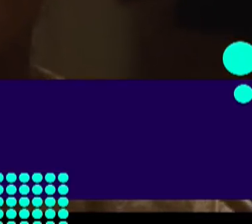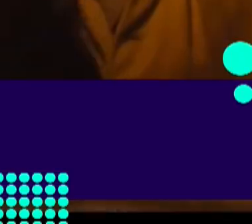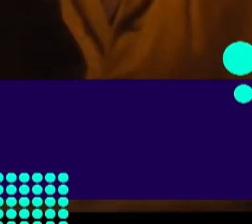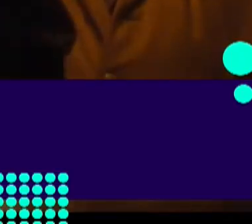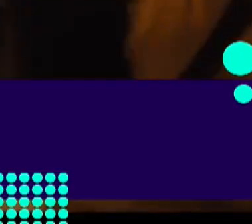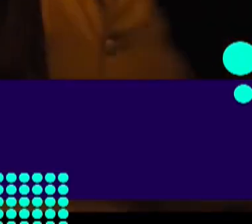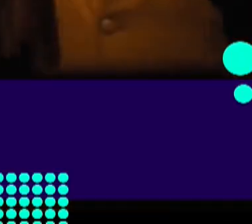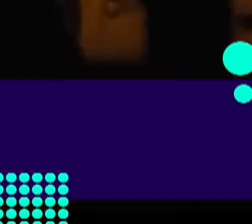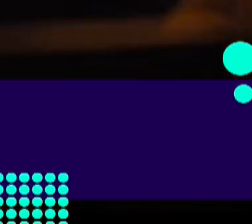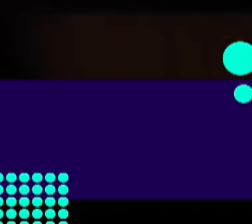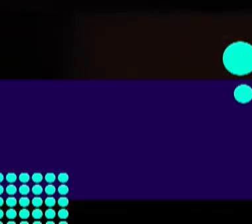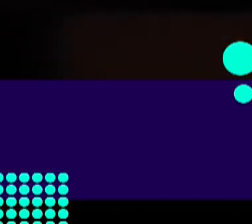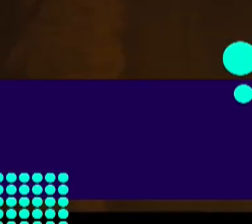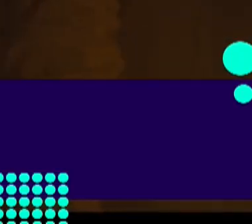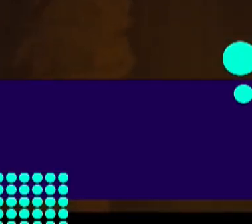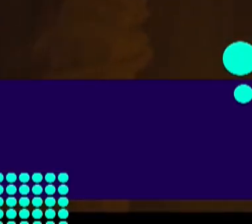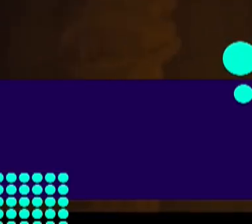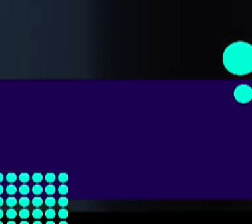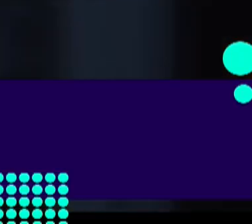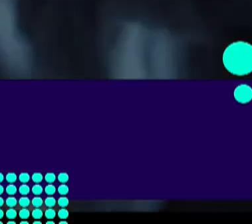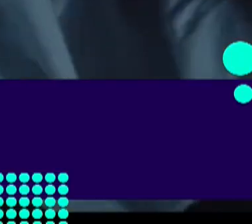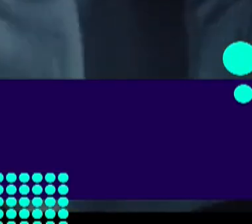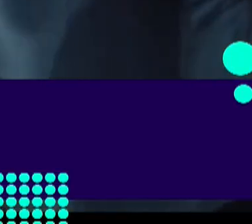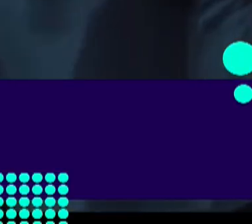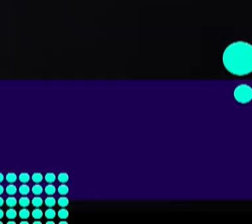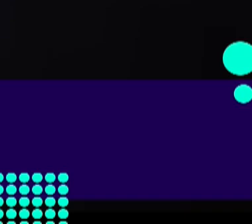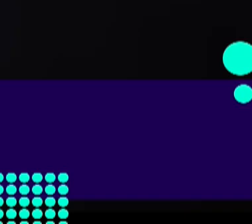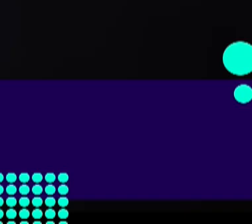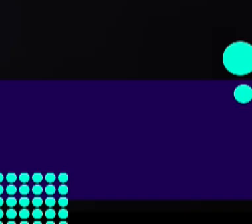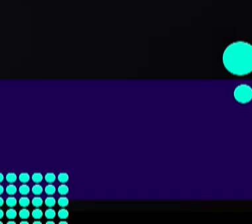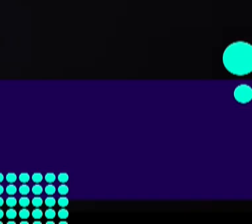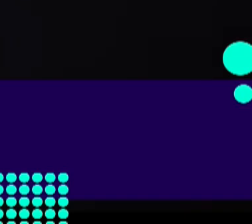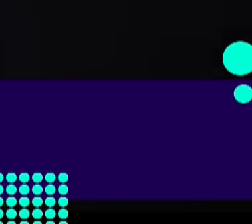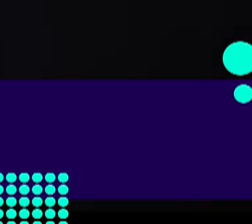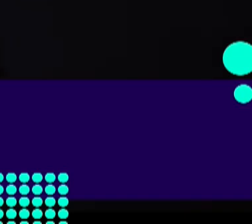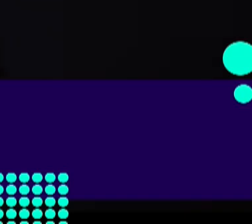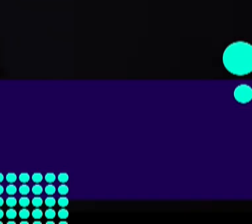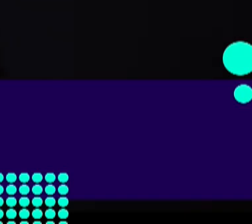uma adaptação do romance gráfico.